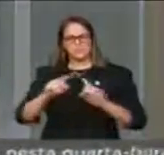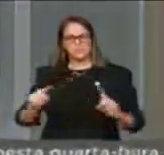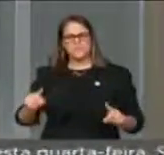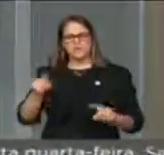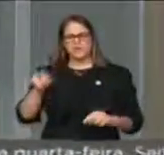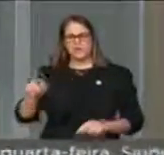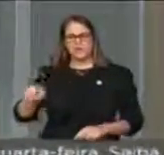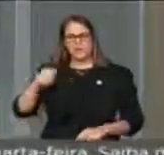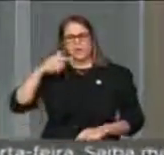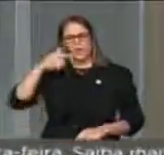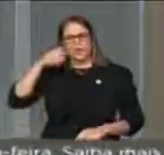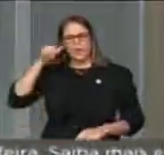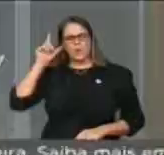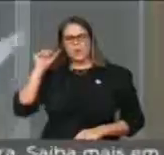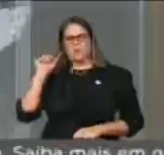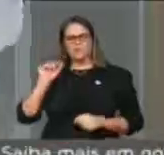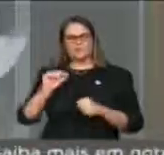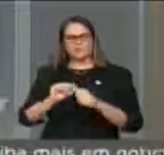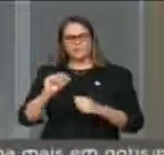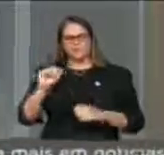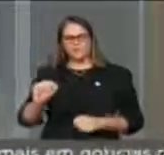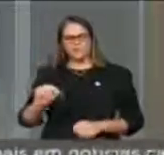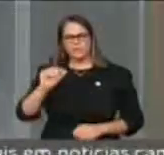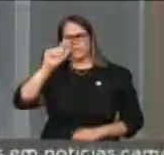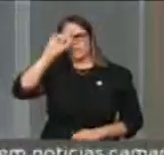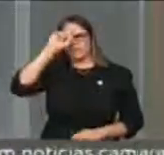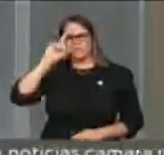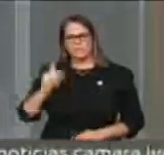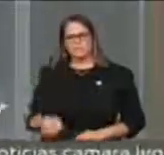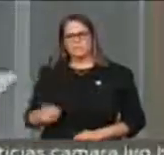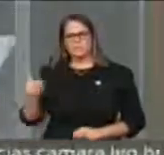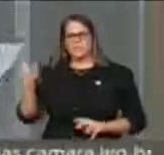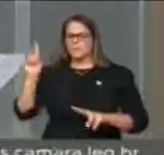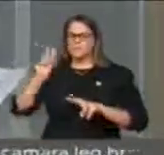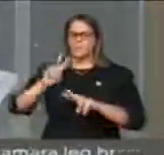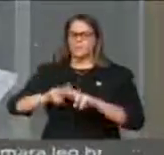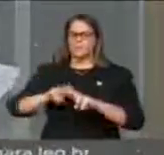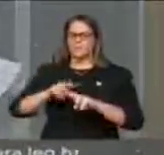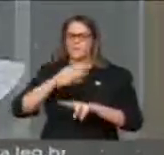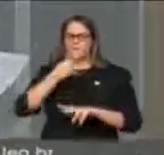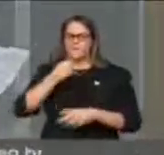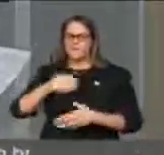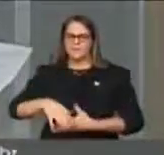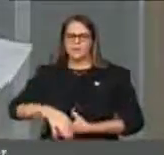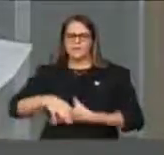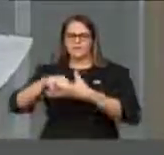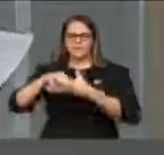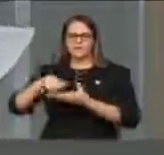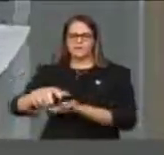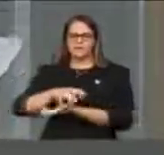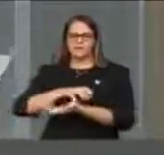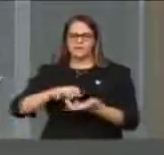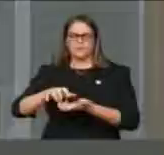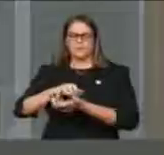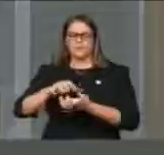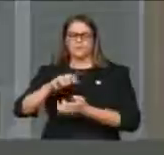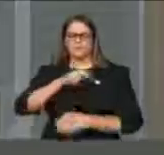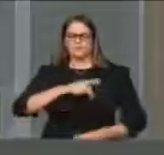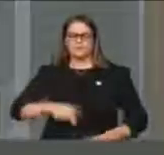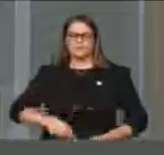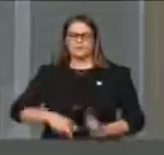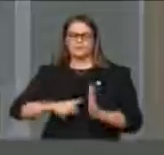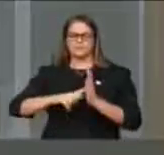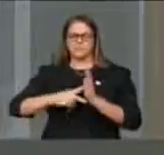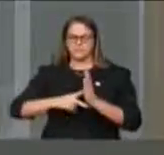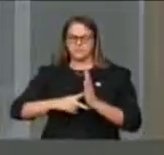aos professores municipais, manda prender o líder da greve, presidente do Sintete, o senhor Joelson Pereira,